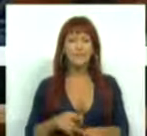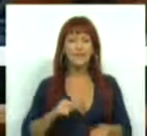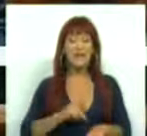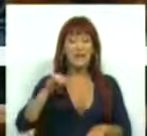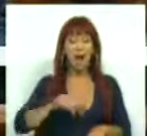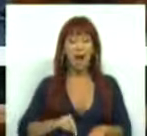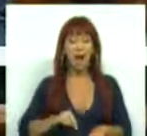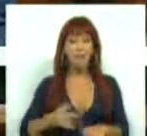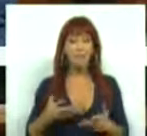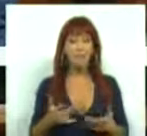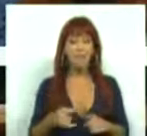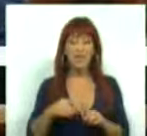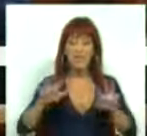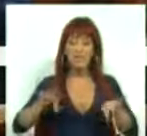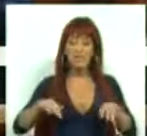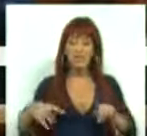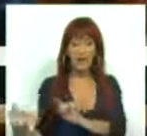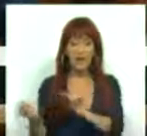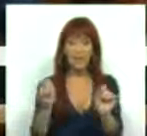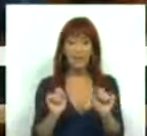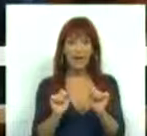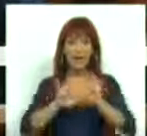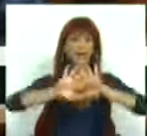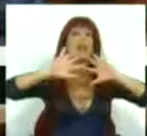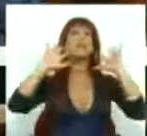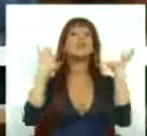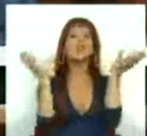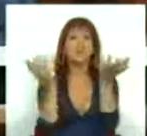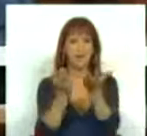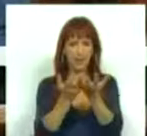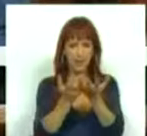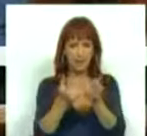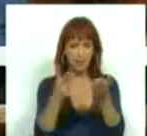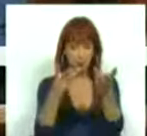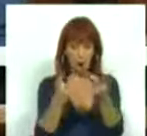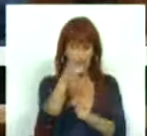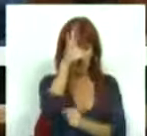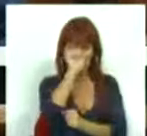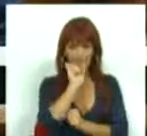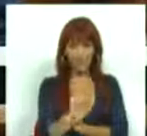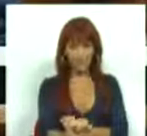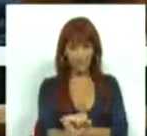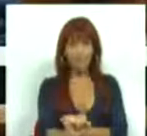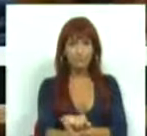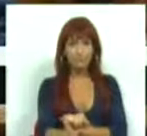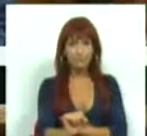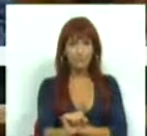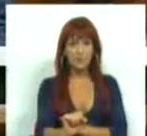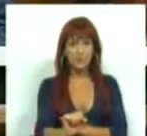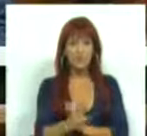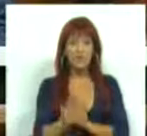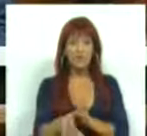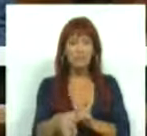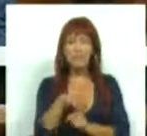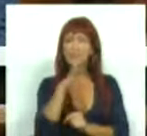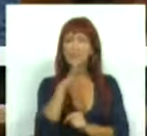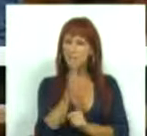Neste momento em que terminamos este debate na generalidade do Orçamento do Estado, não podemos